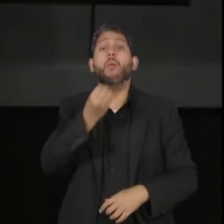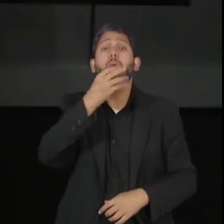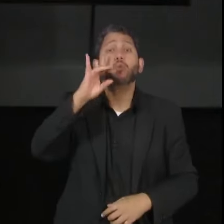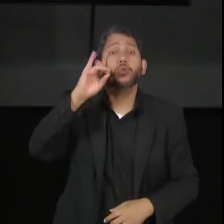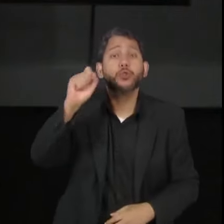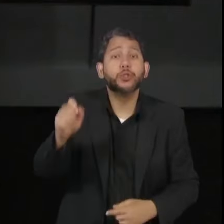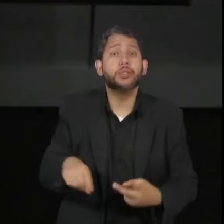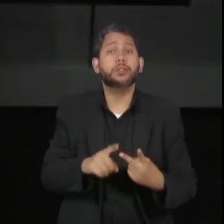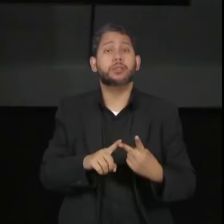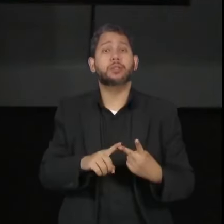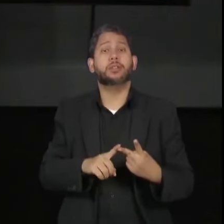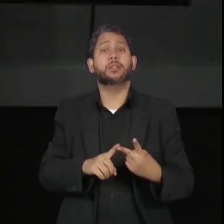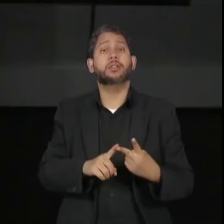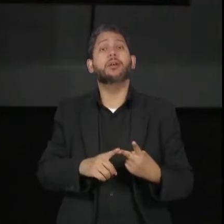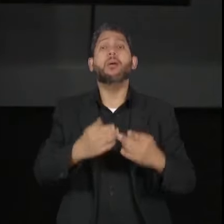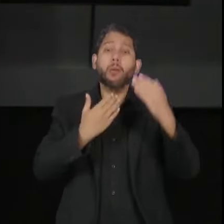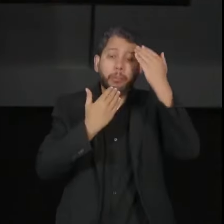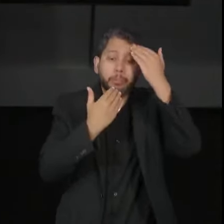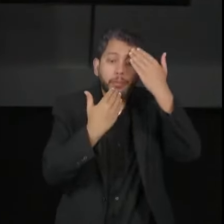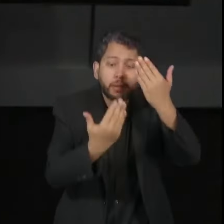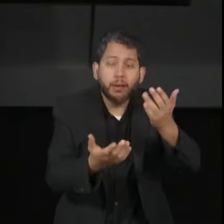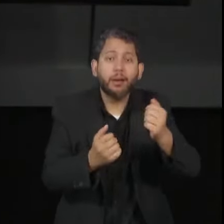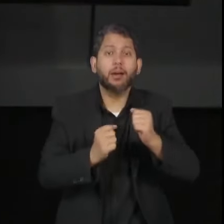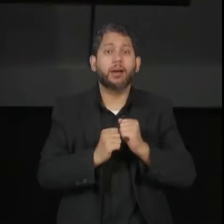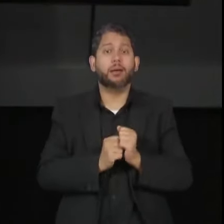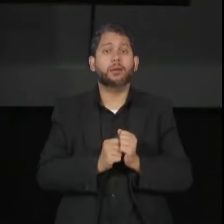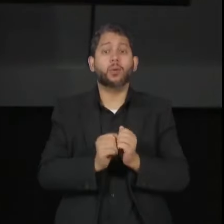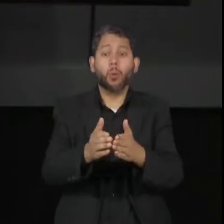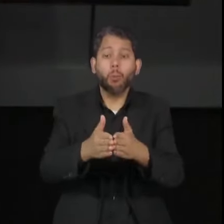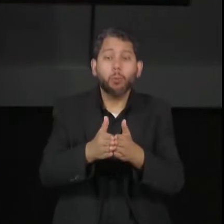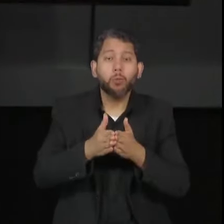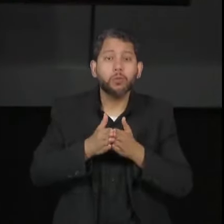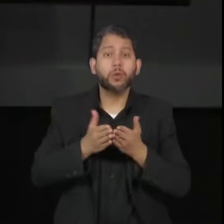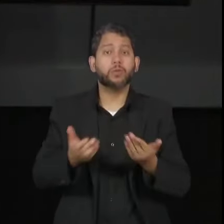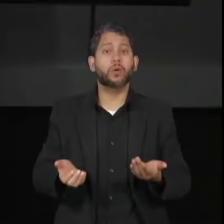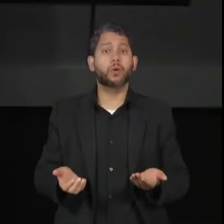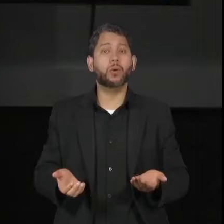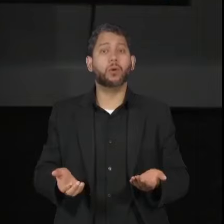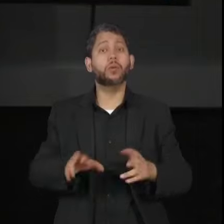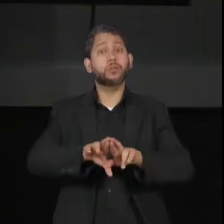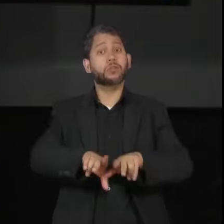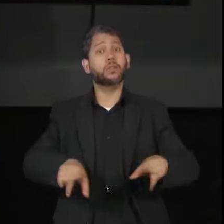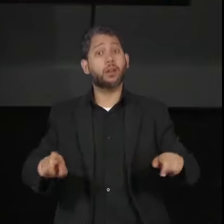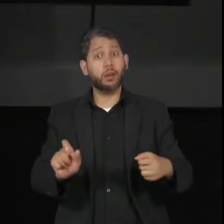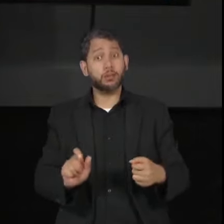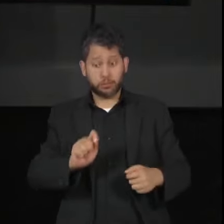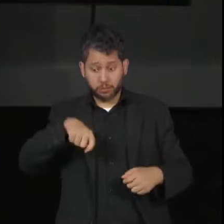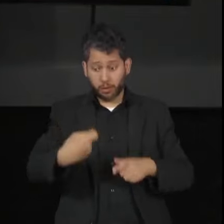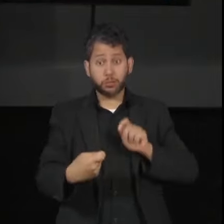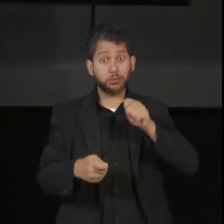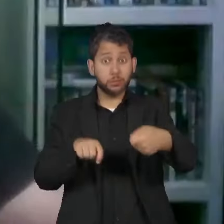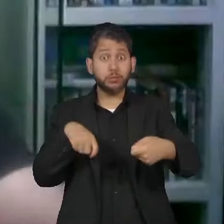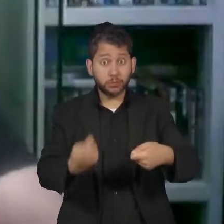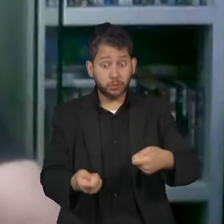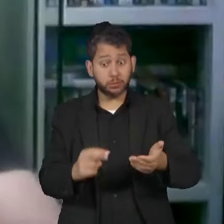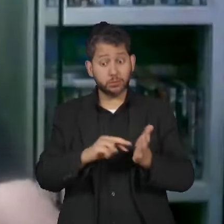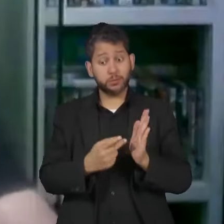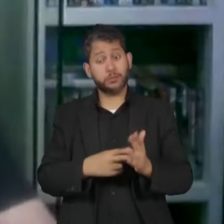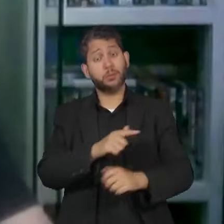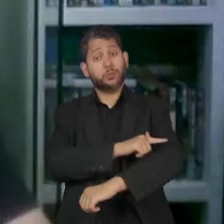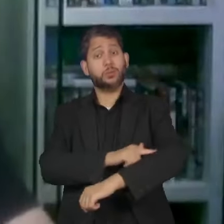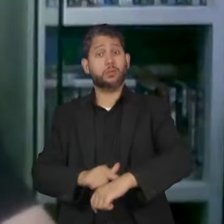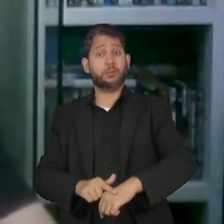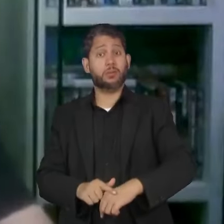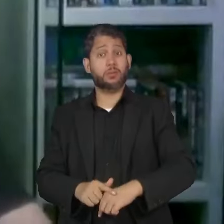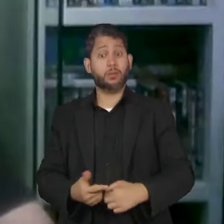dia, muito obrigado, por favor, com licença. Essas pequenas palavras, elas abrem uma